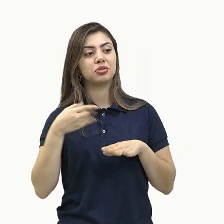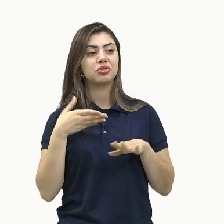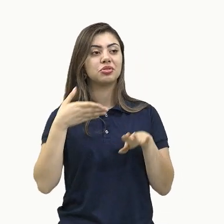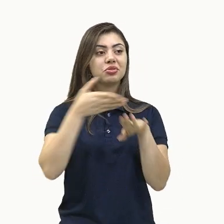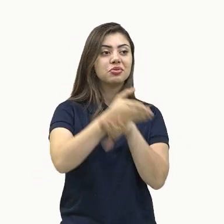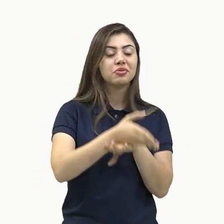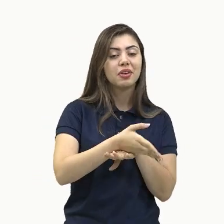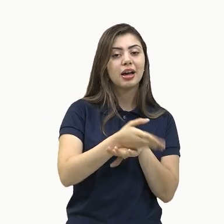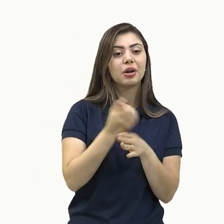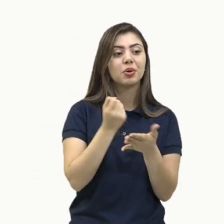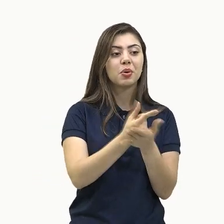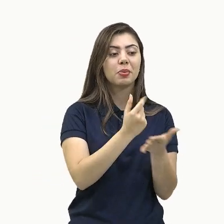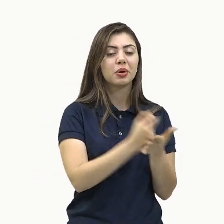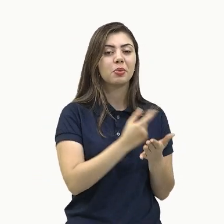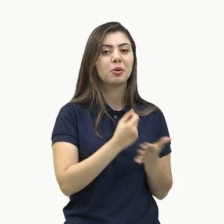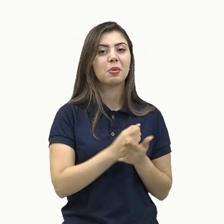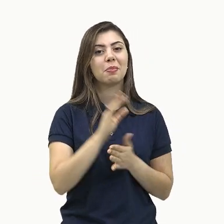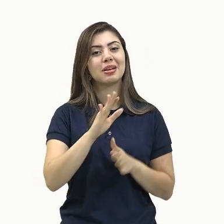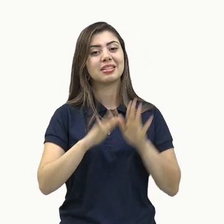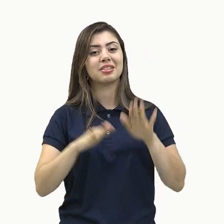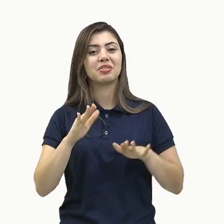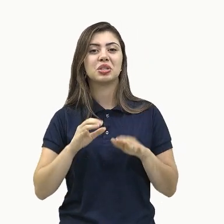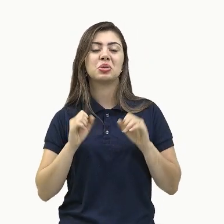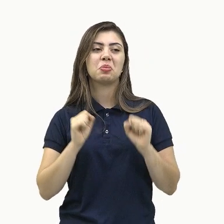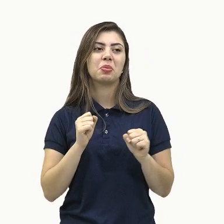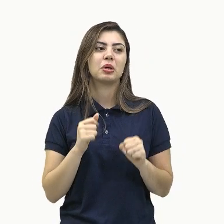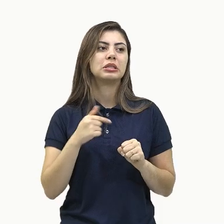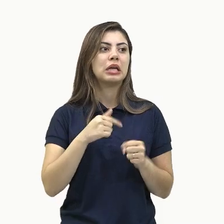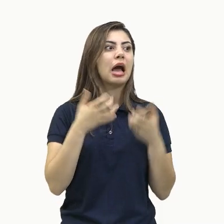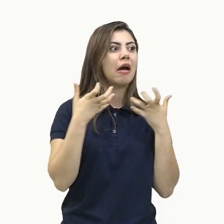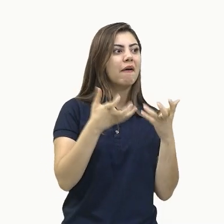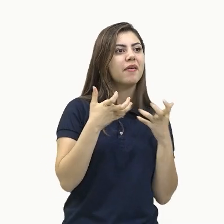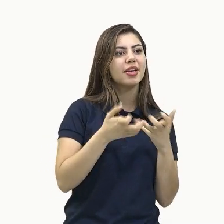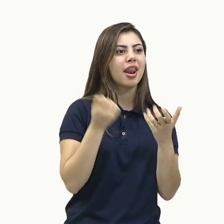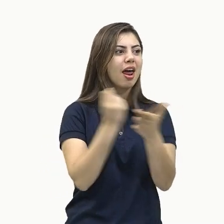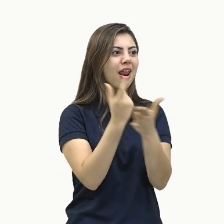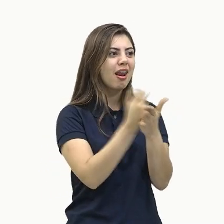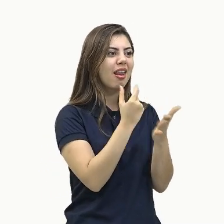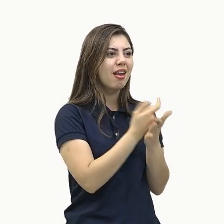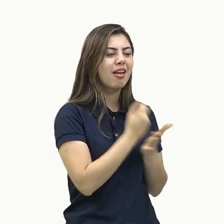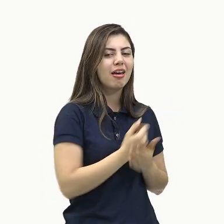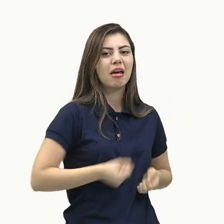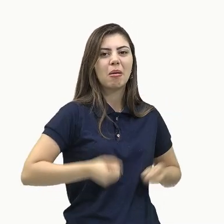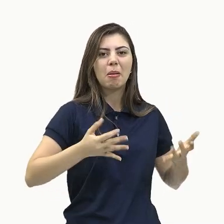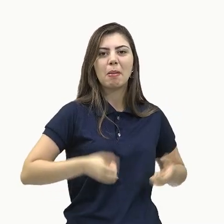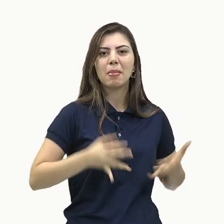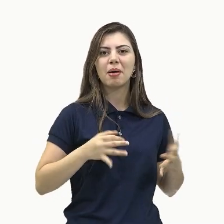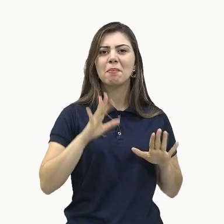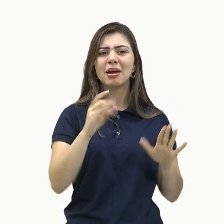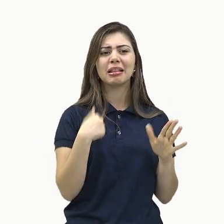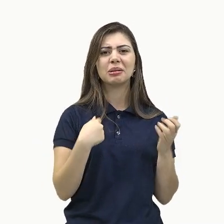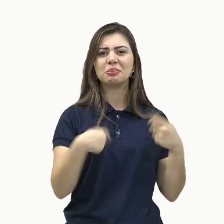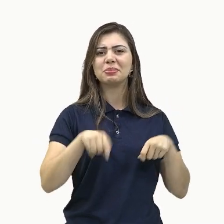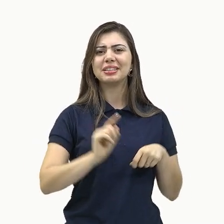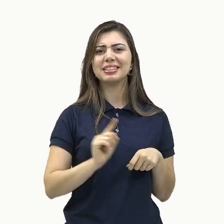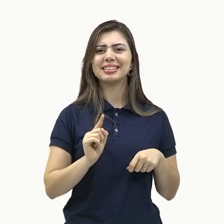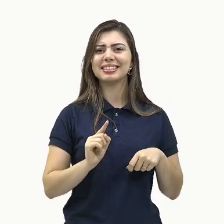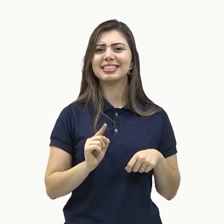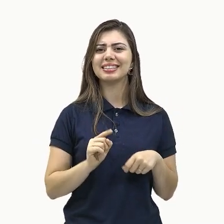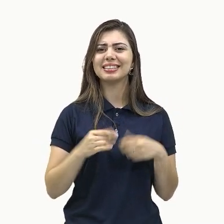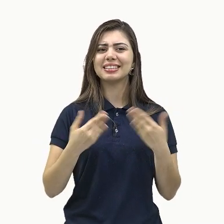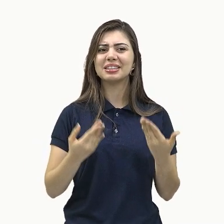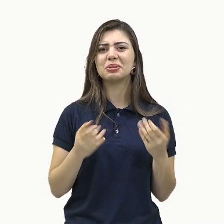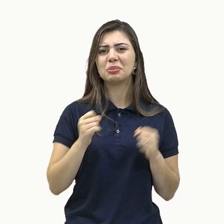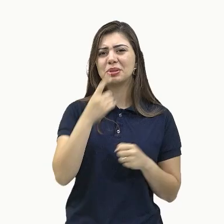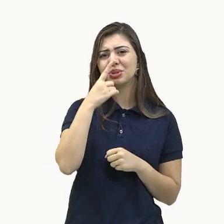não desenvolver aquela prática de comprar por compulsão. Não precisa, mas está comprando, ou seja, gerando mais